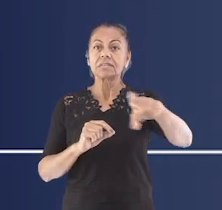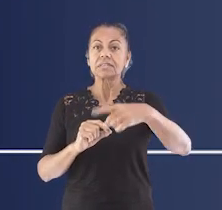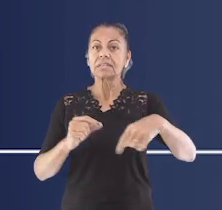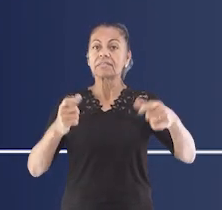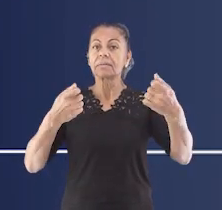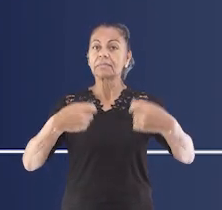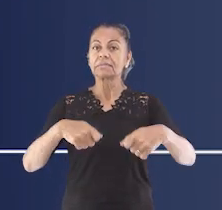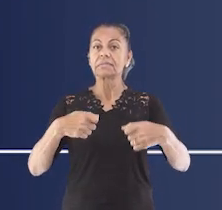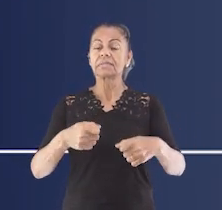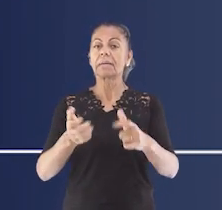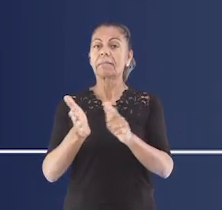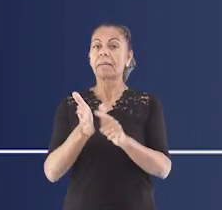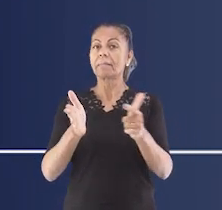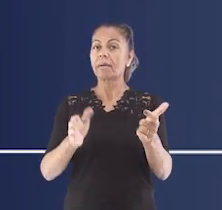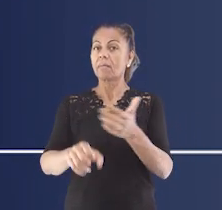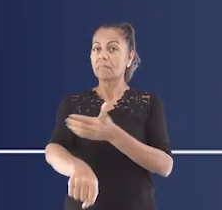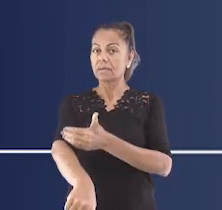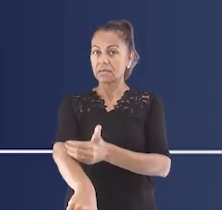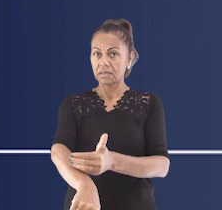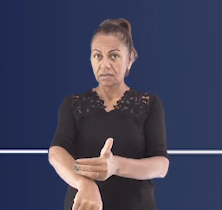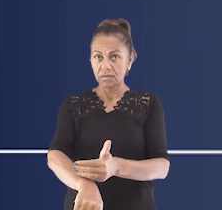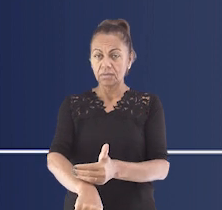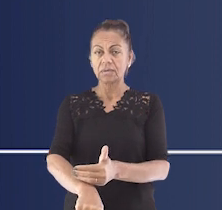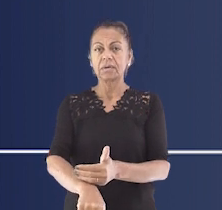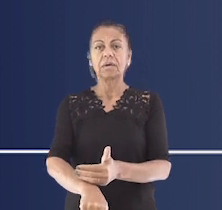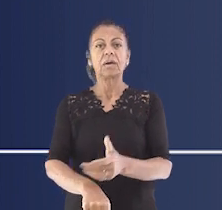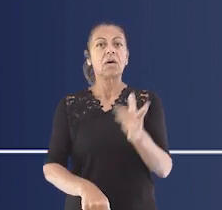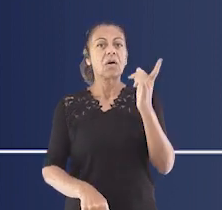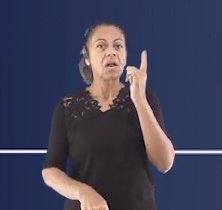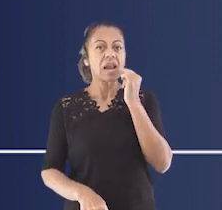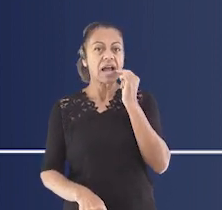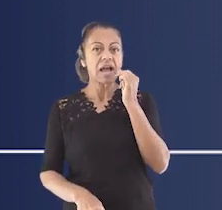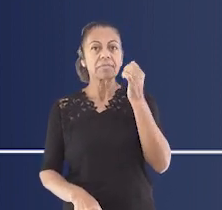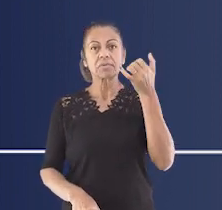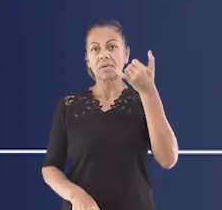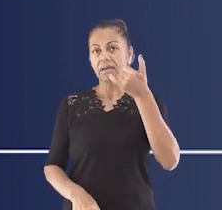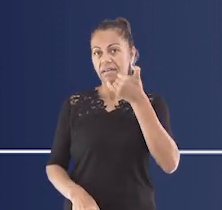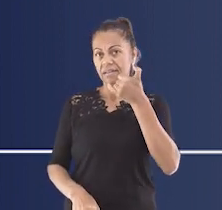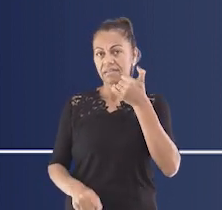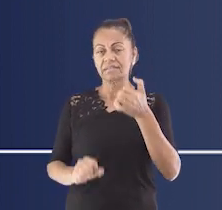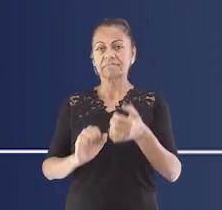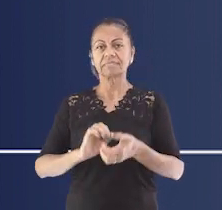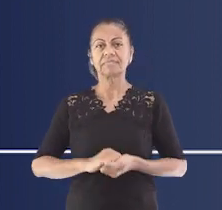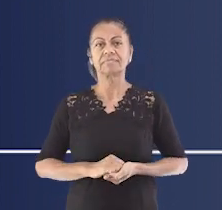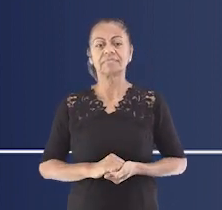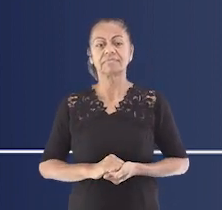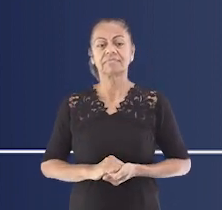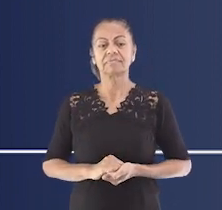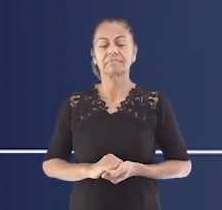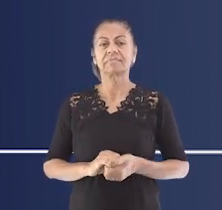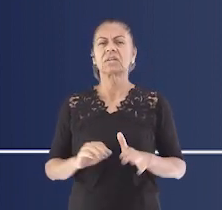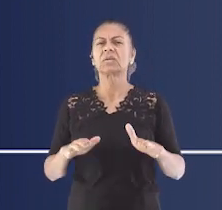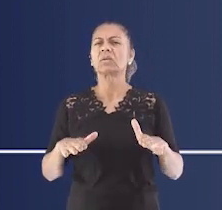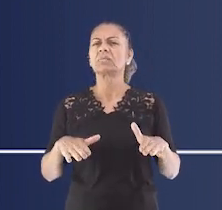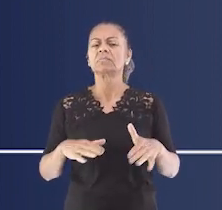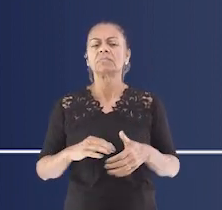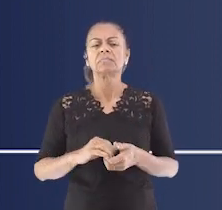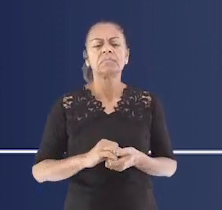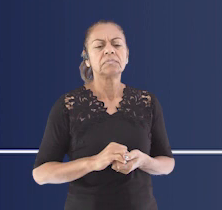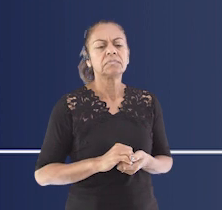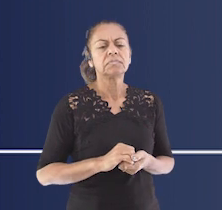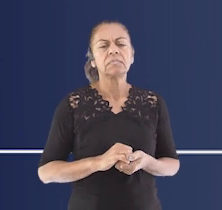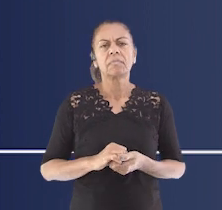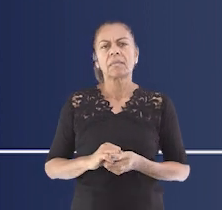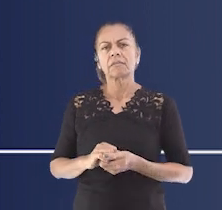isso que estudamos juntos hoje, vamos responder algumas questões sobre o assunto. Para participar deste momento, você